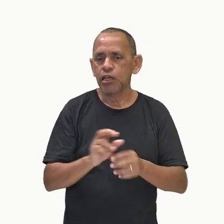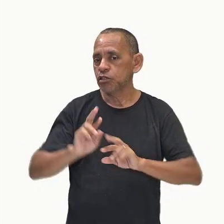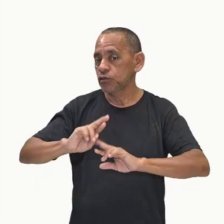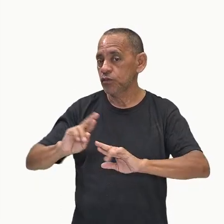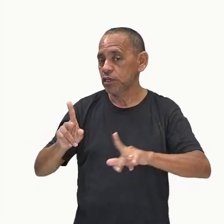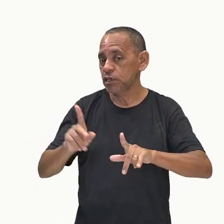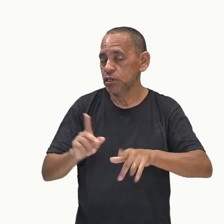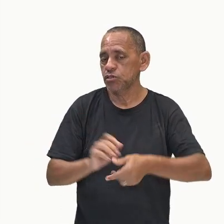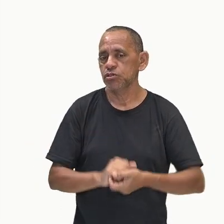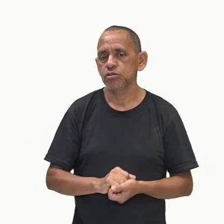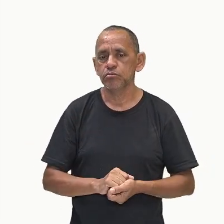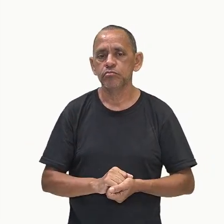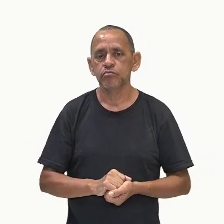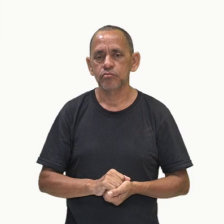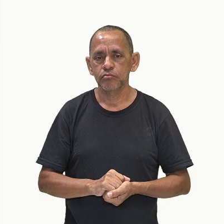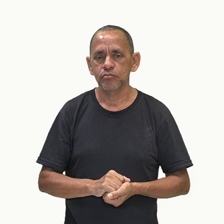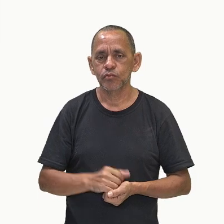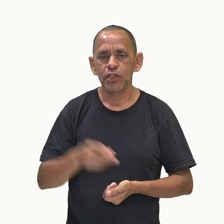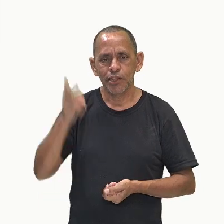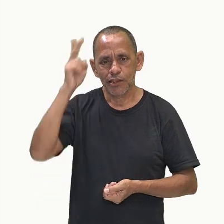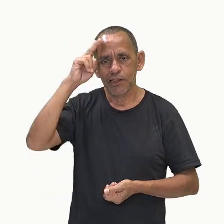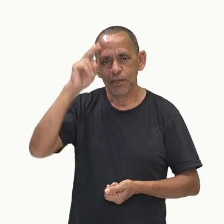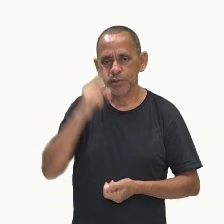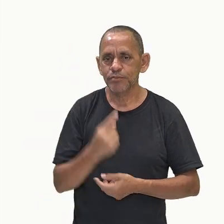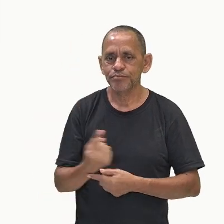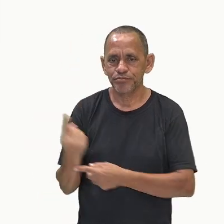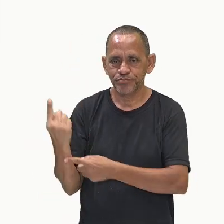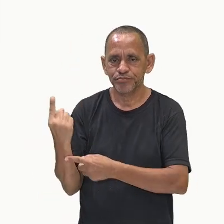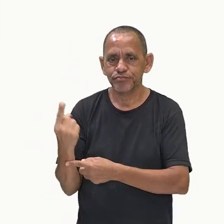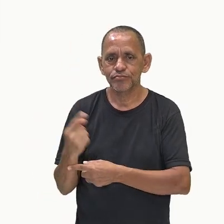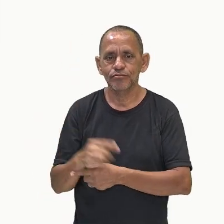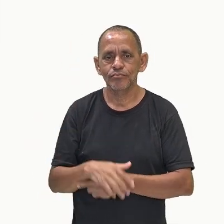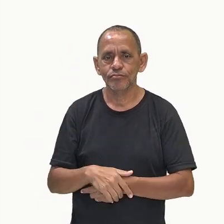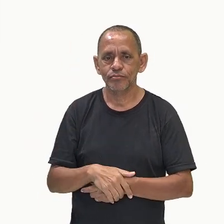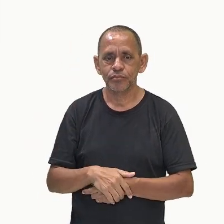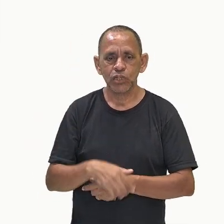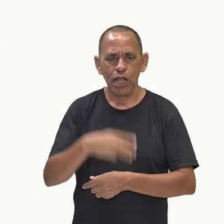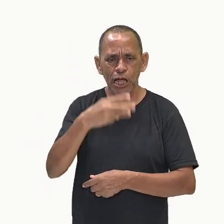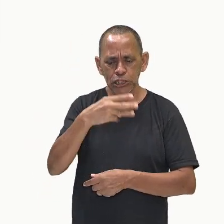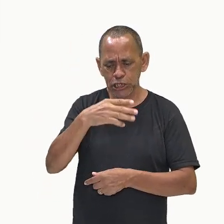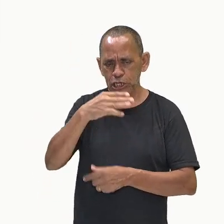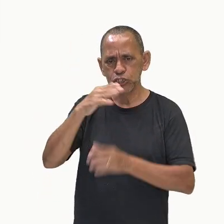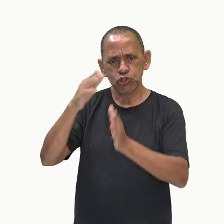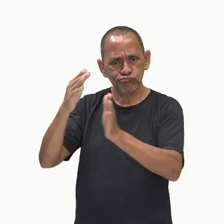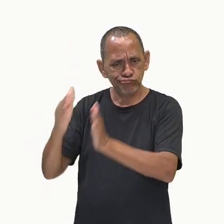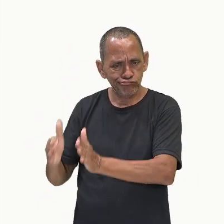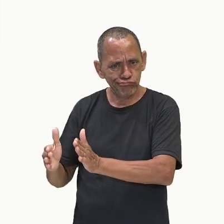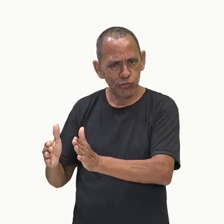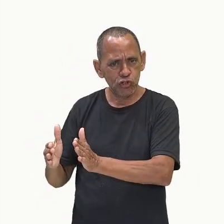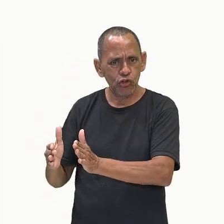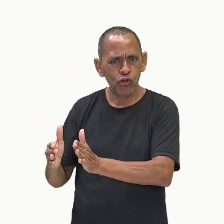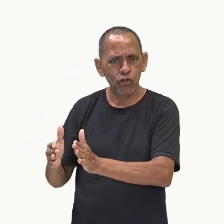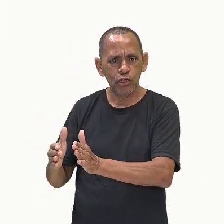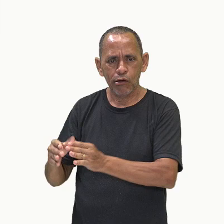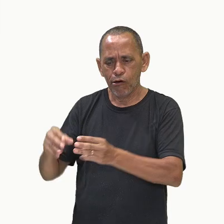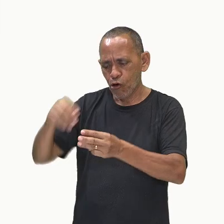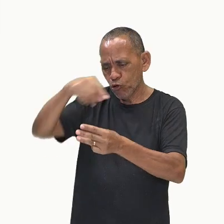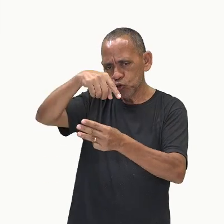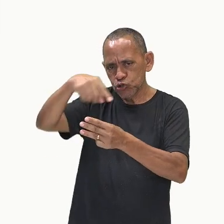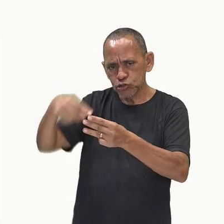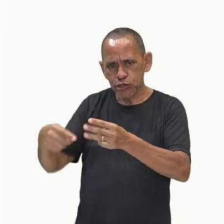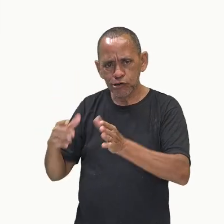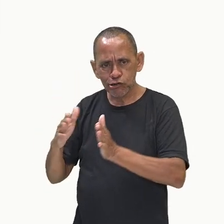são diferentes, ó, três lados diferentes, ele é classificado como